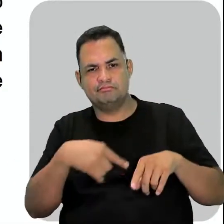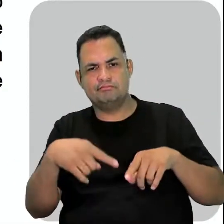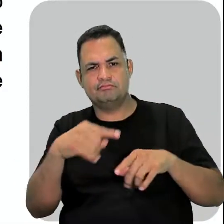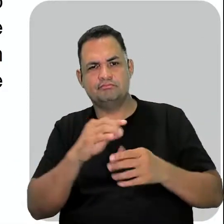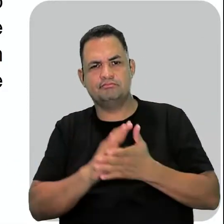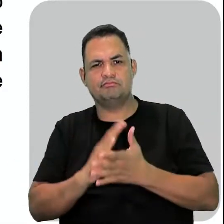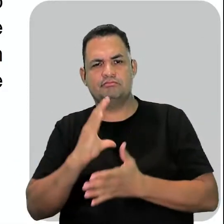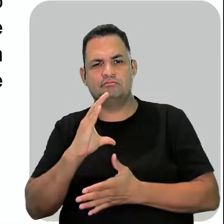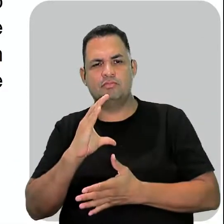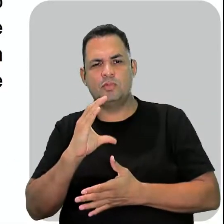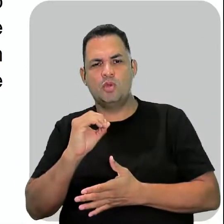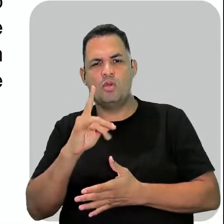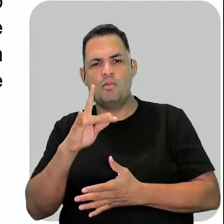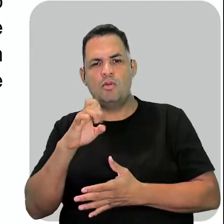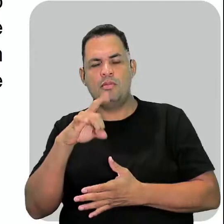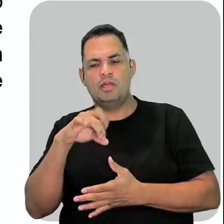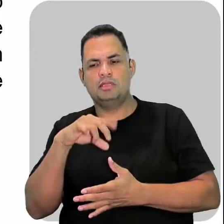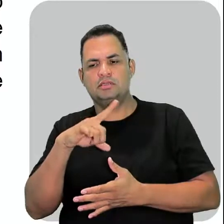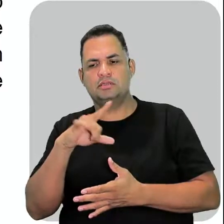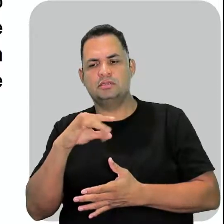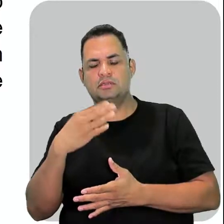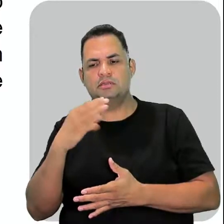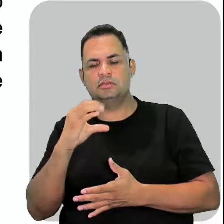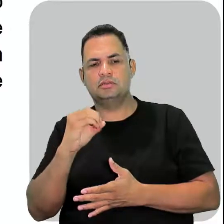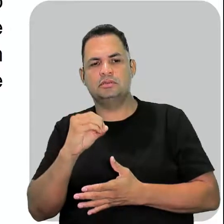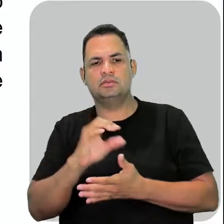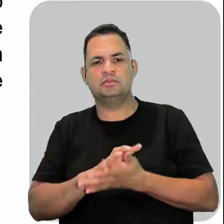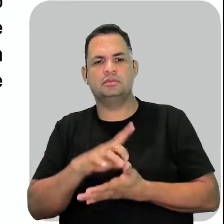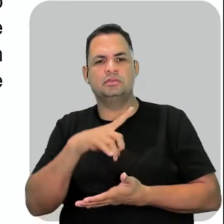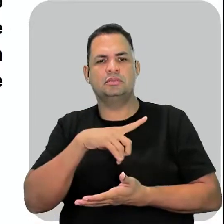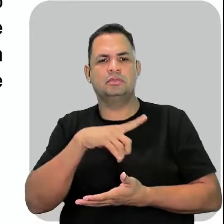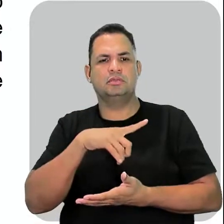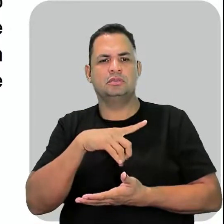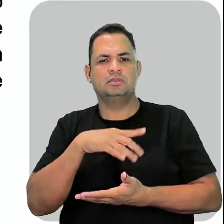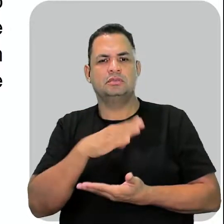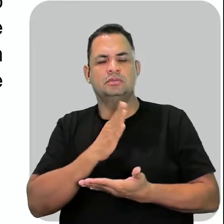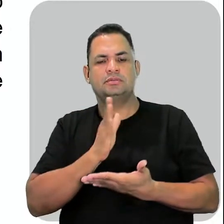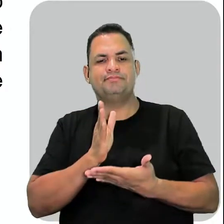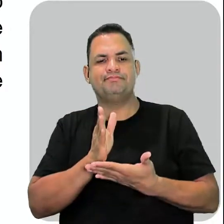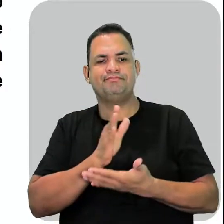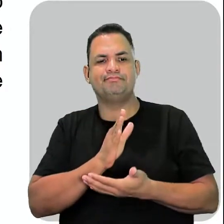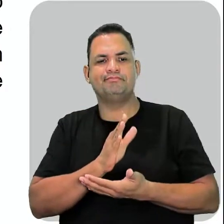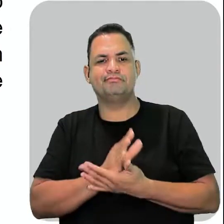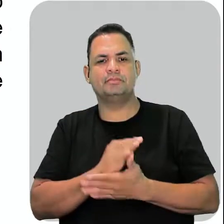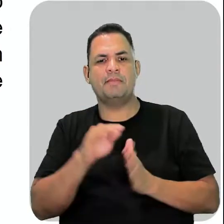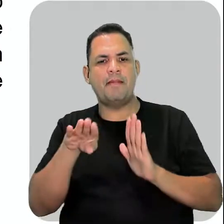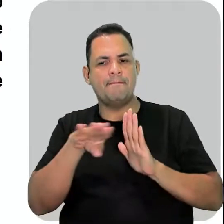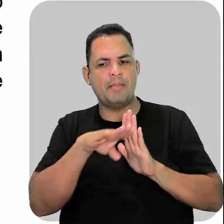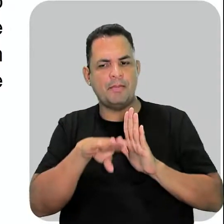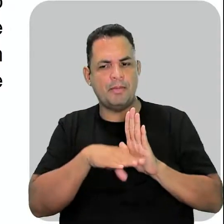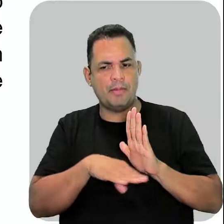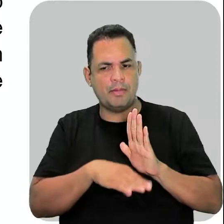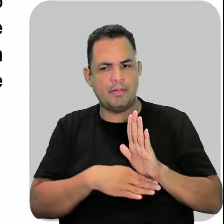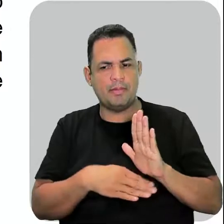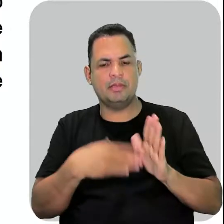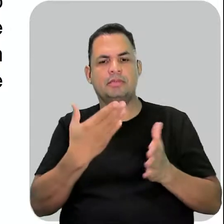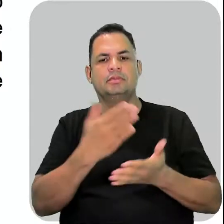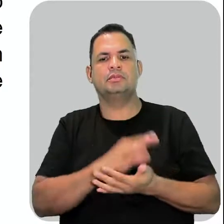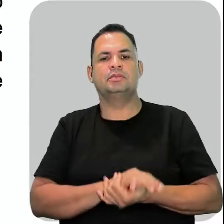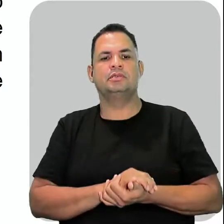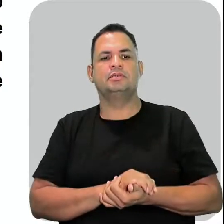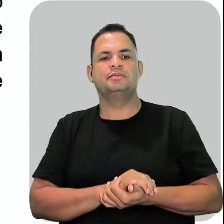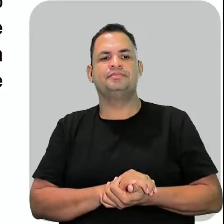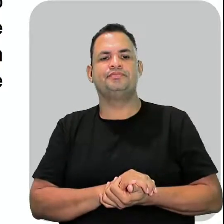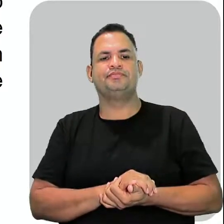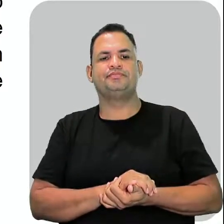por copolimerização. Aí nós temos aqui a polimerização por etapas, né? Ela